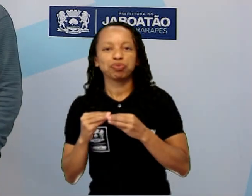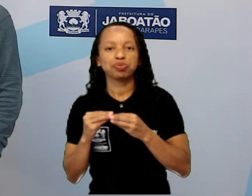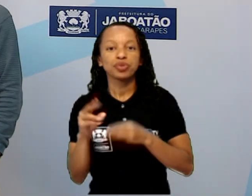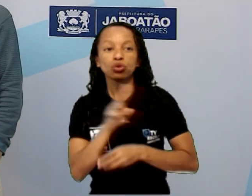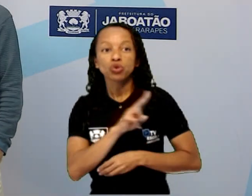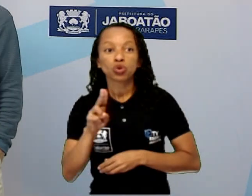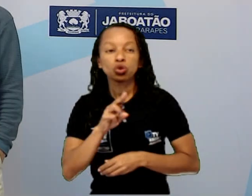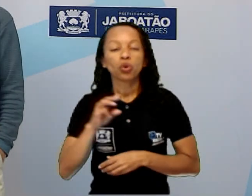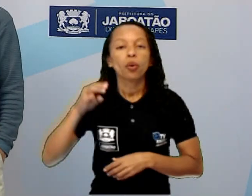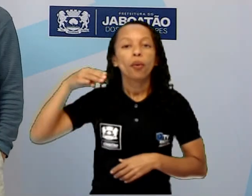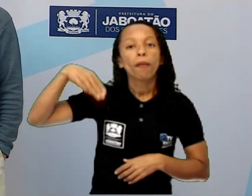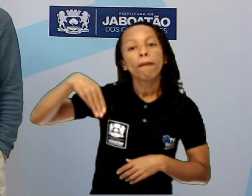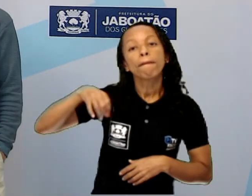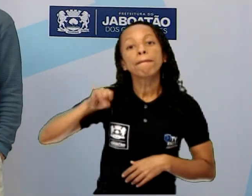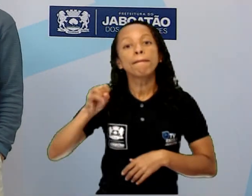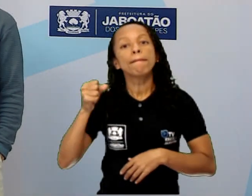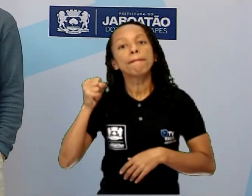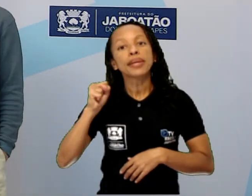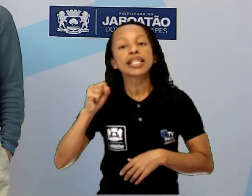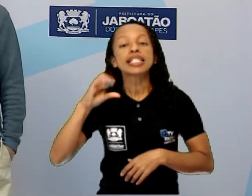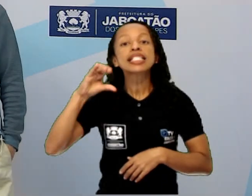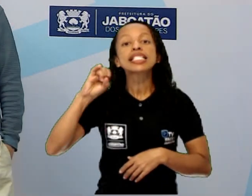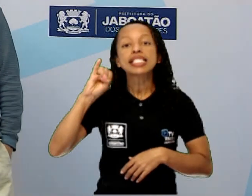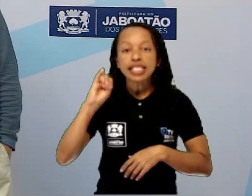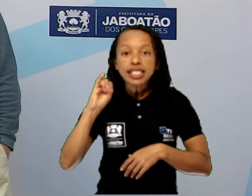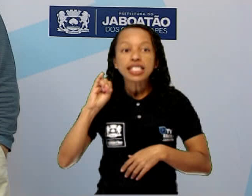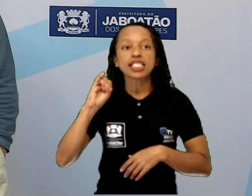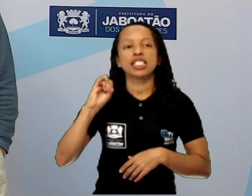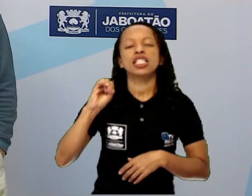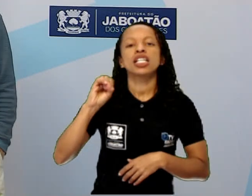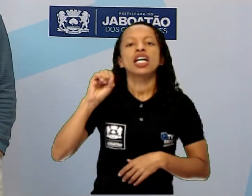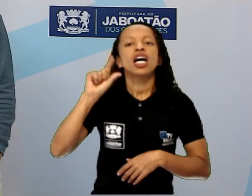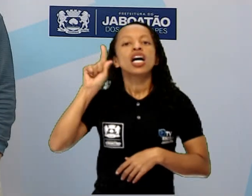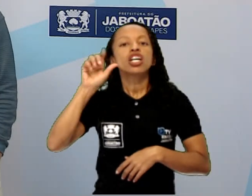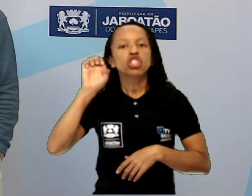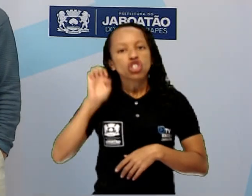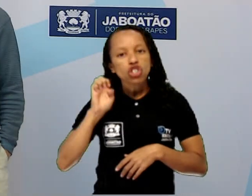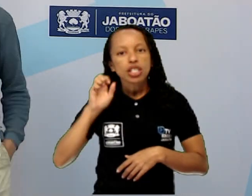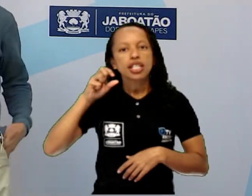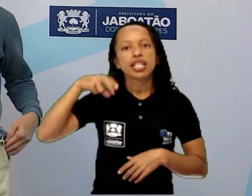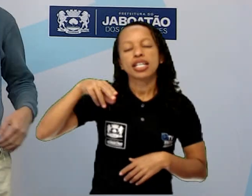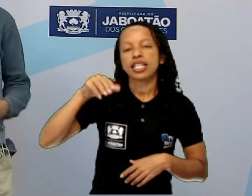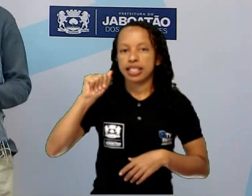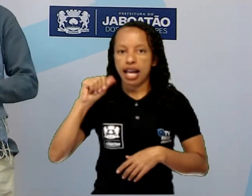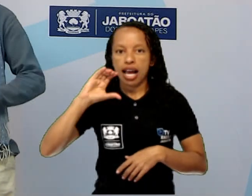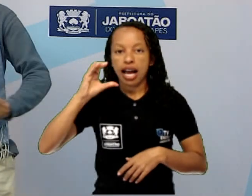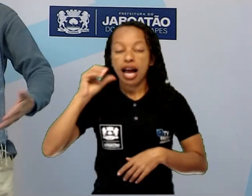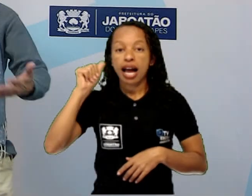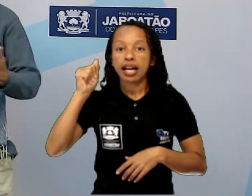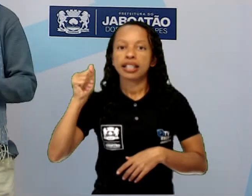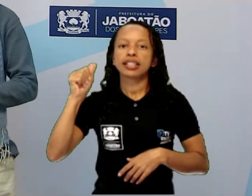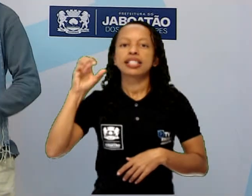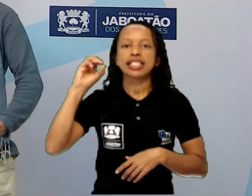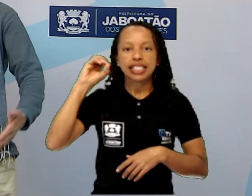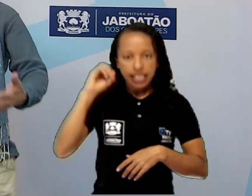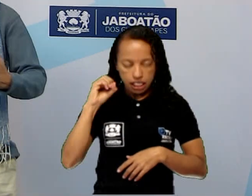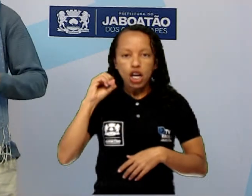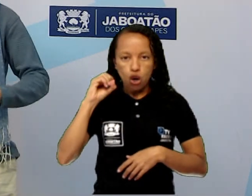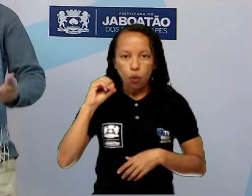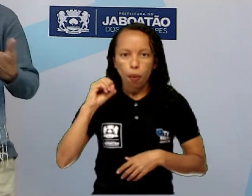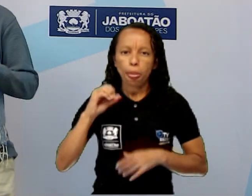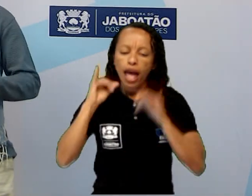miscigenação racial. É um nome sofisticado para explicar exatamente essa mistura, né? Essa amálgama,